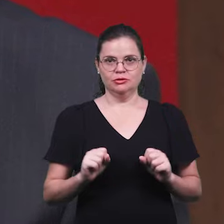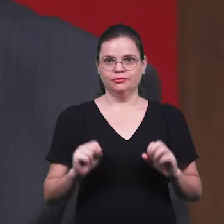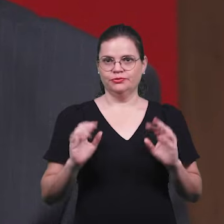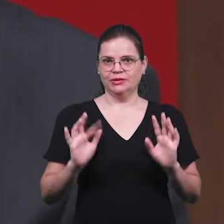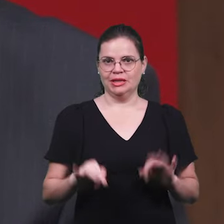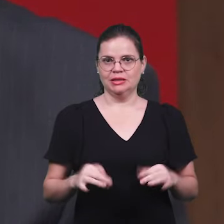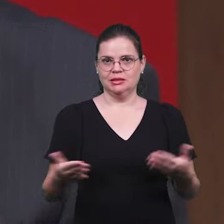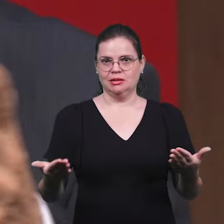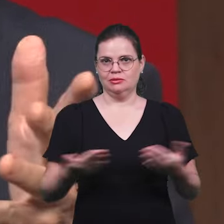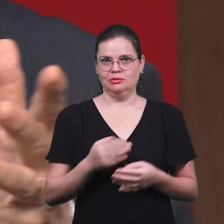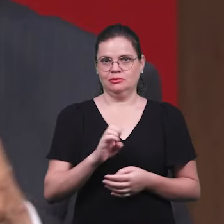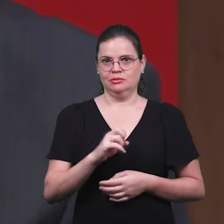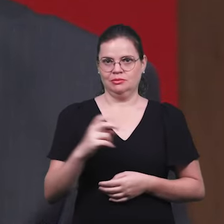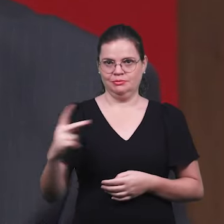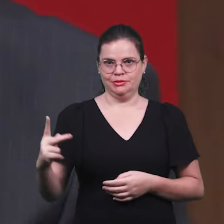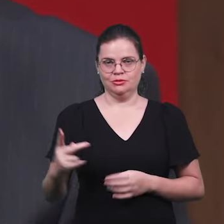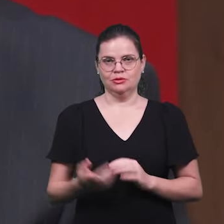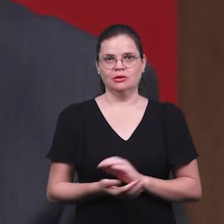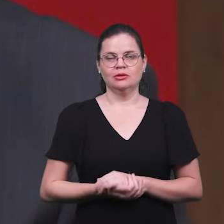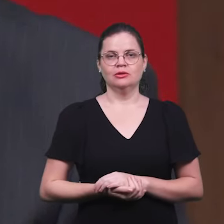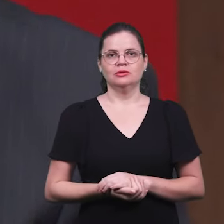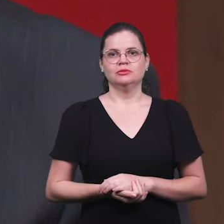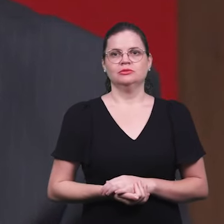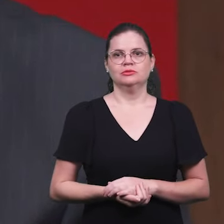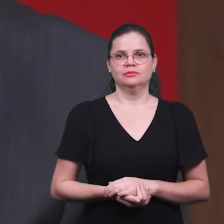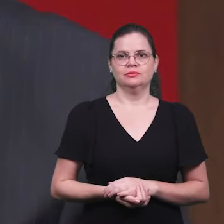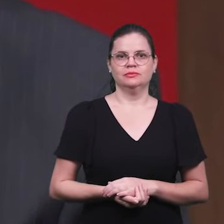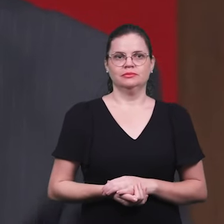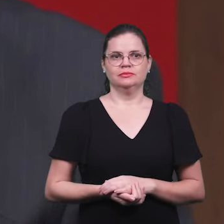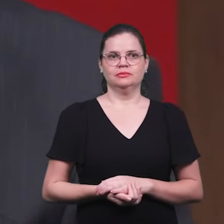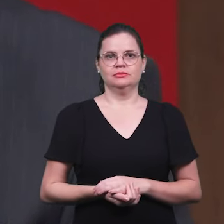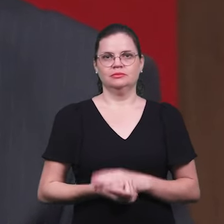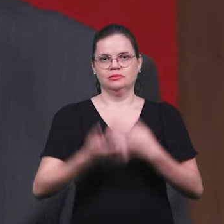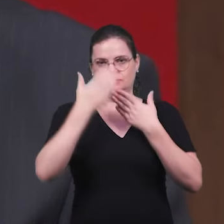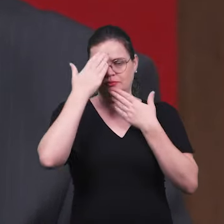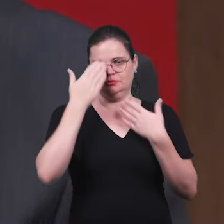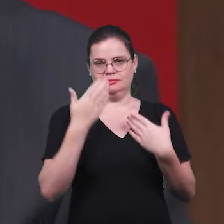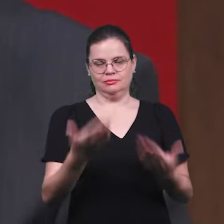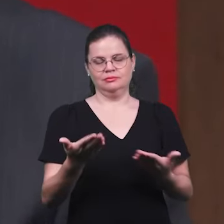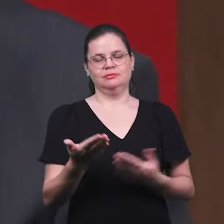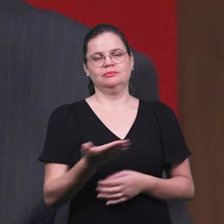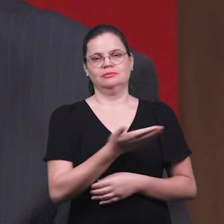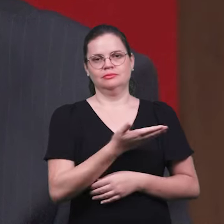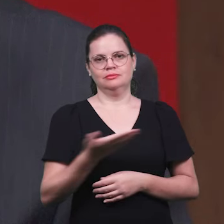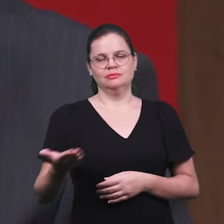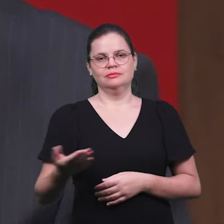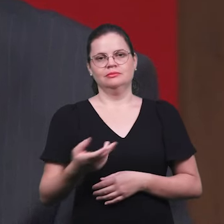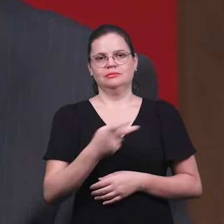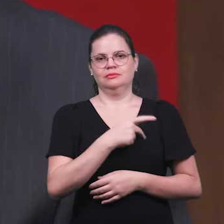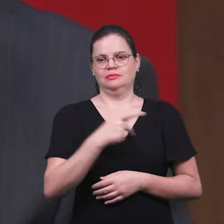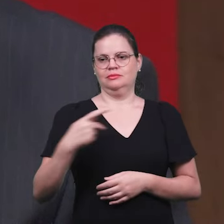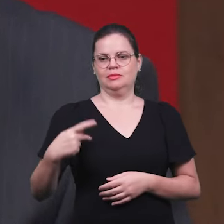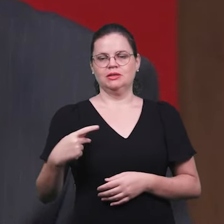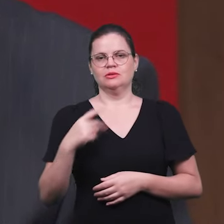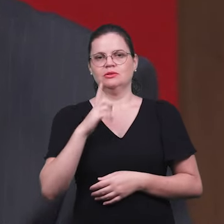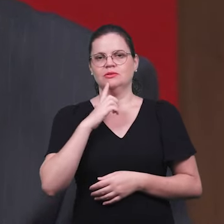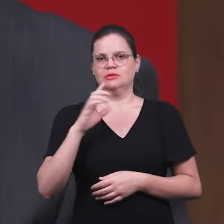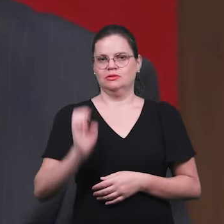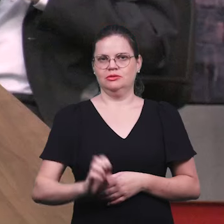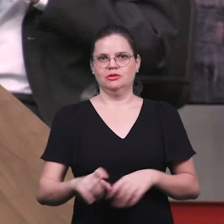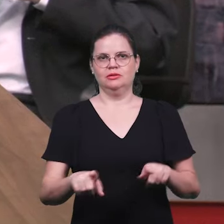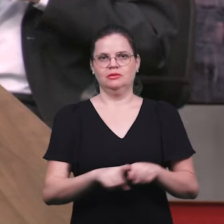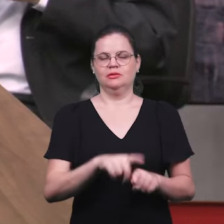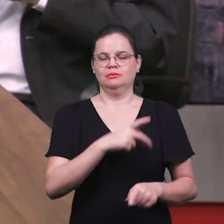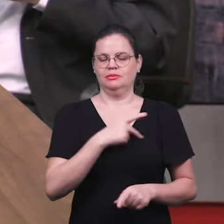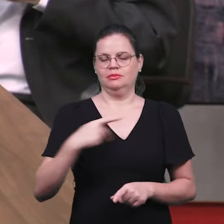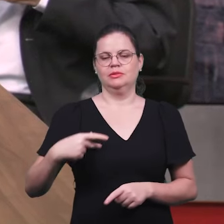esse episódio nesse ponto, não é? Agradecemos a presença aqui dos pastores Luiz Eugênio,